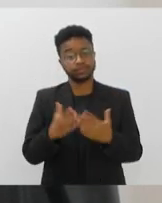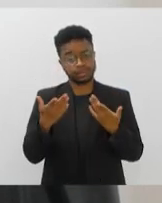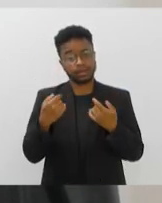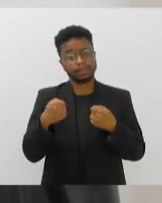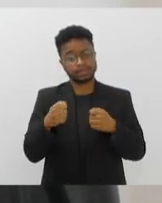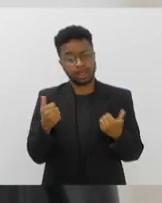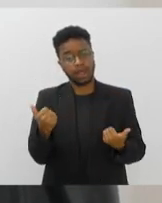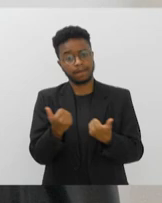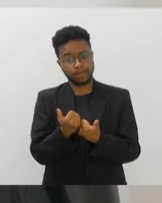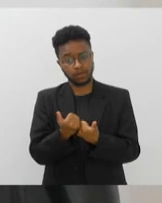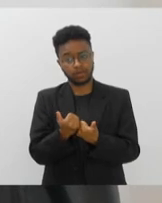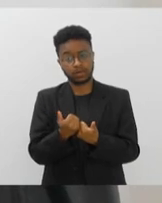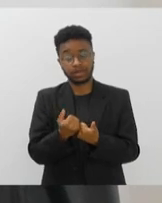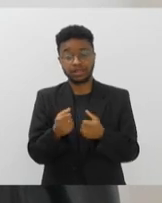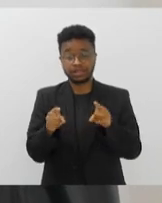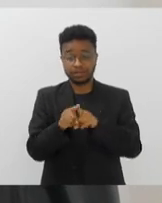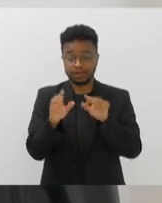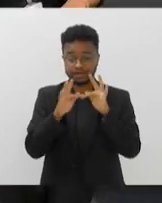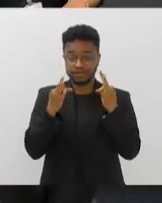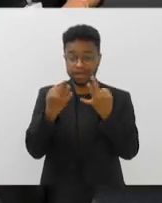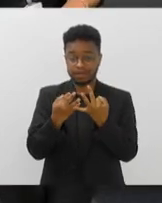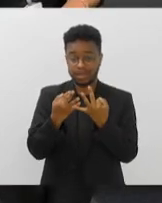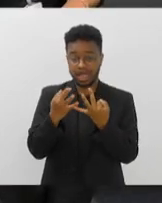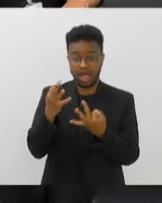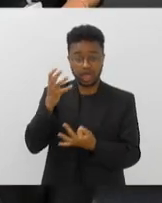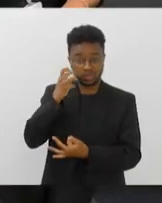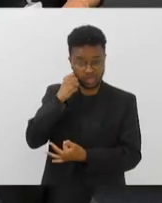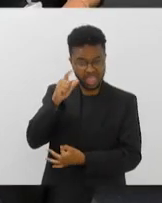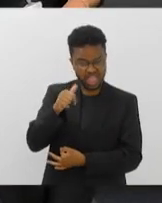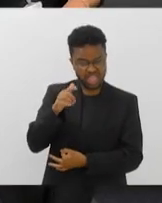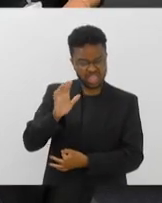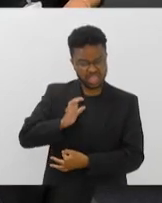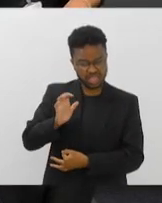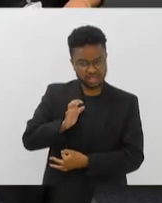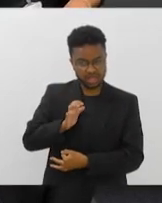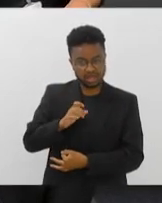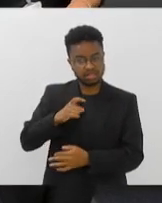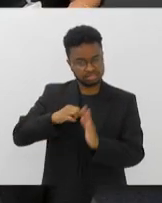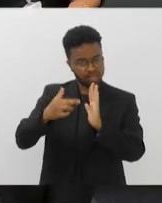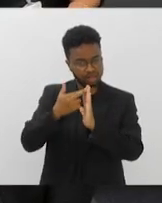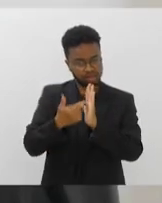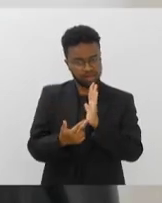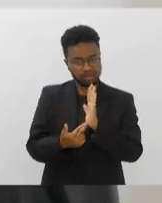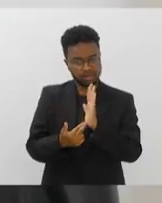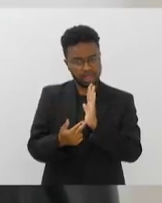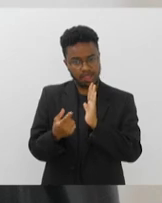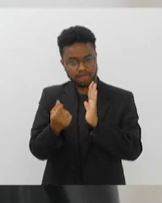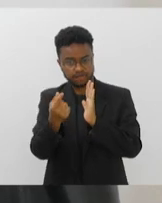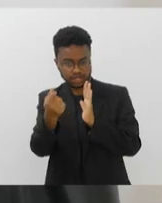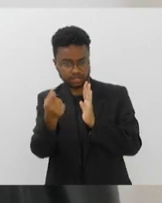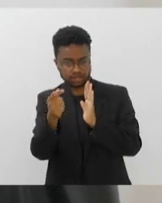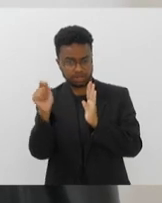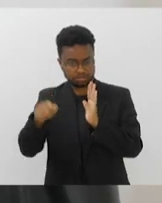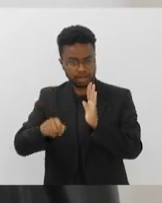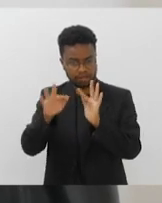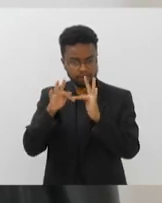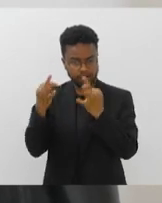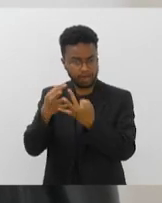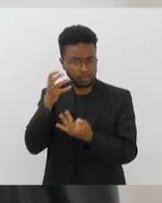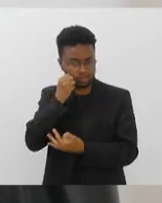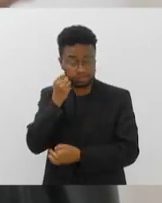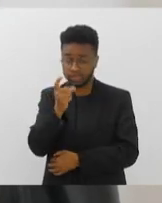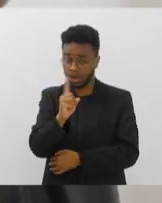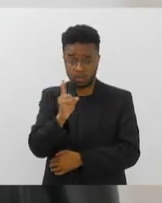apoio e as famílias que estão adotando elas são ricas existe critério financeiro para essas famílias não